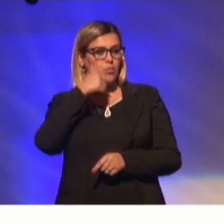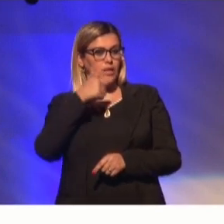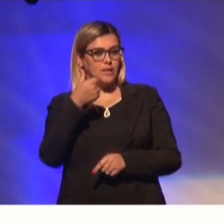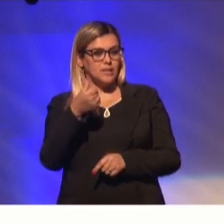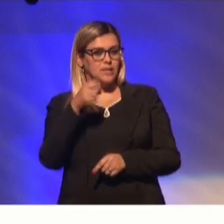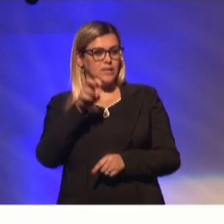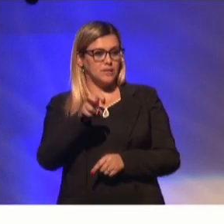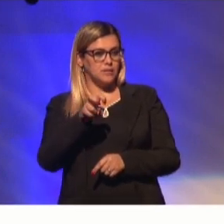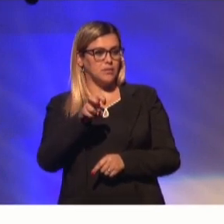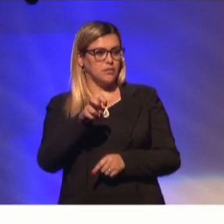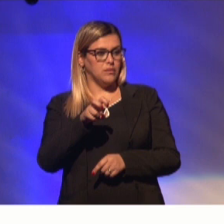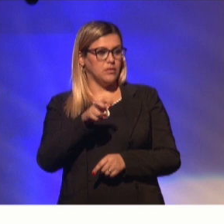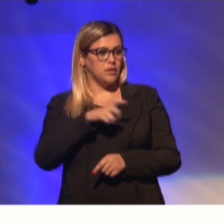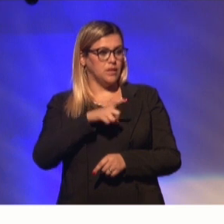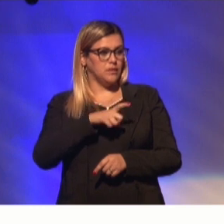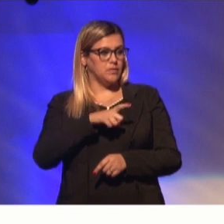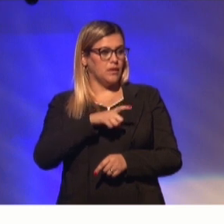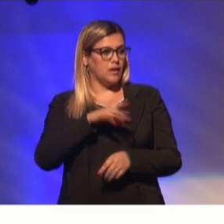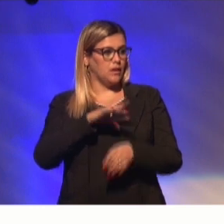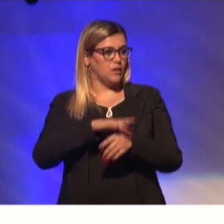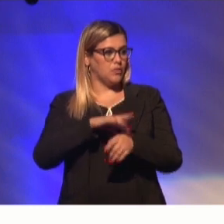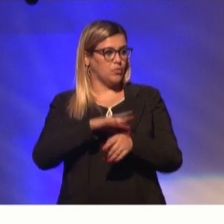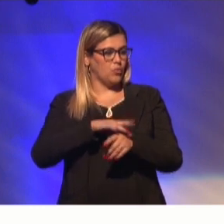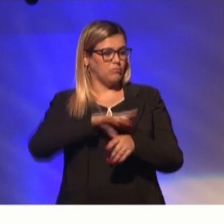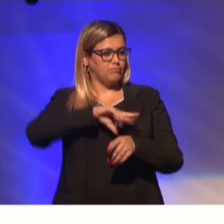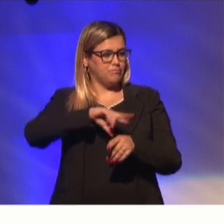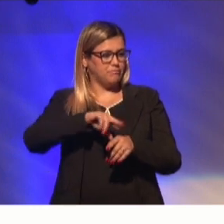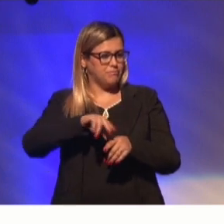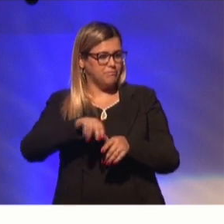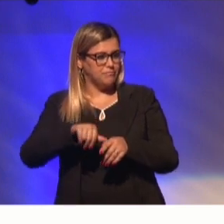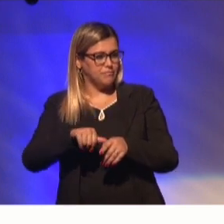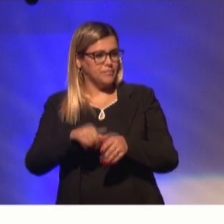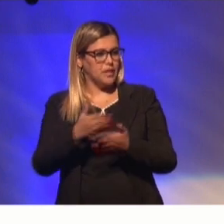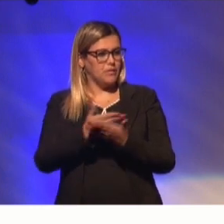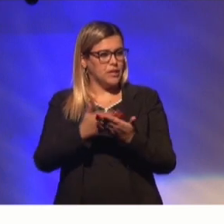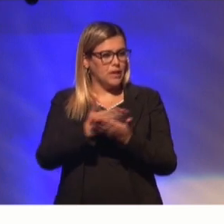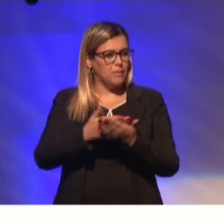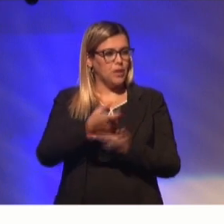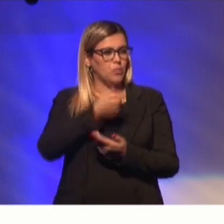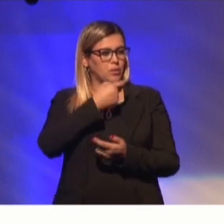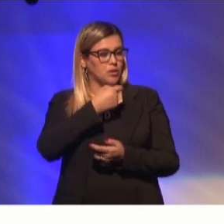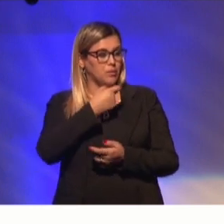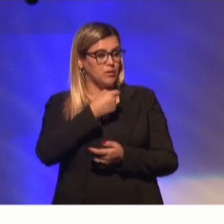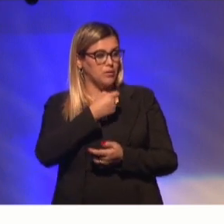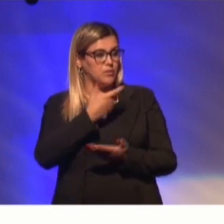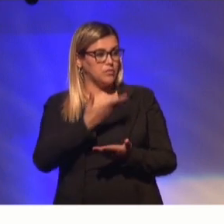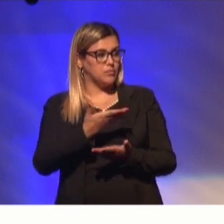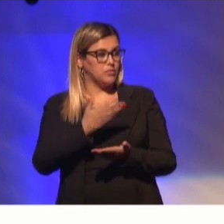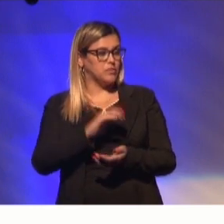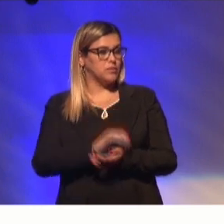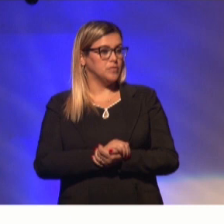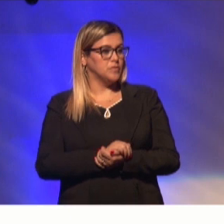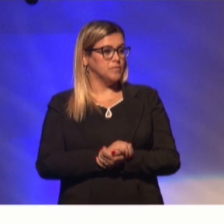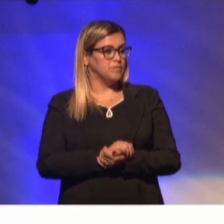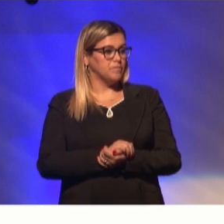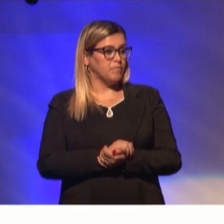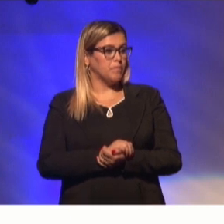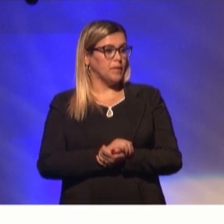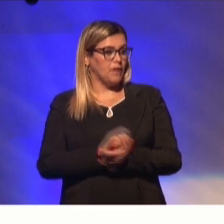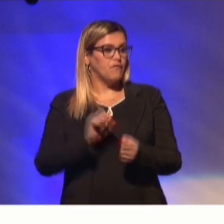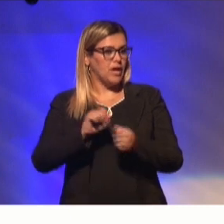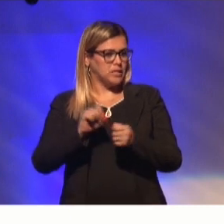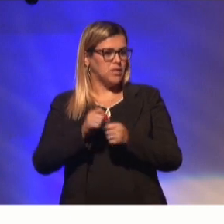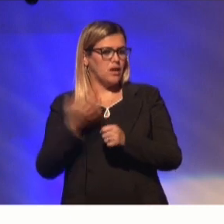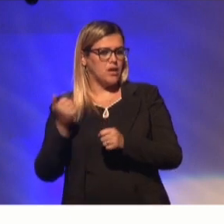anos, portadora de Parkinson, osteoartrite, poliartrose, em tratamento medicamentoso para as disfunções,